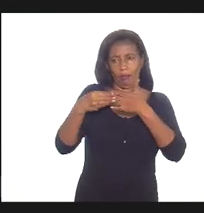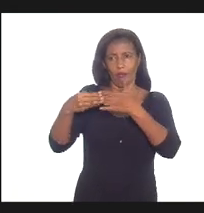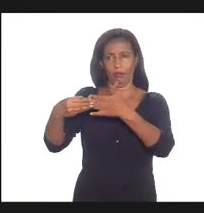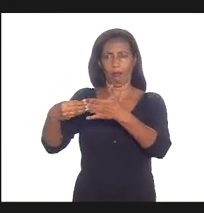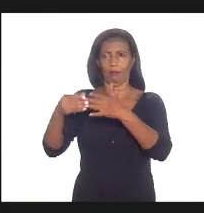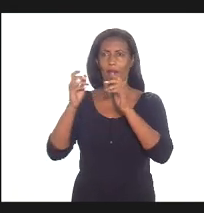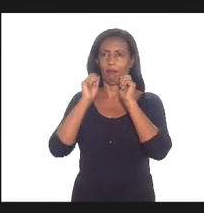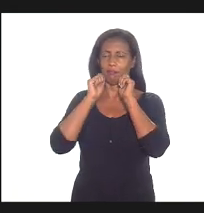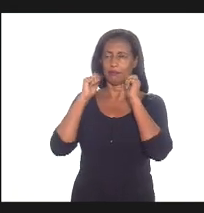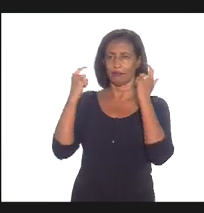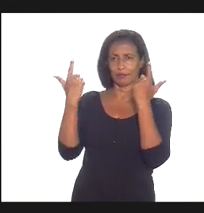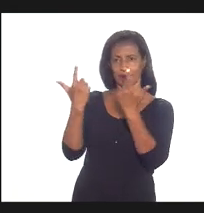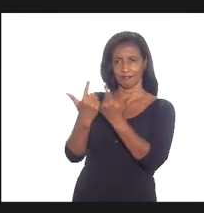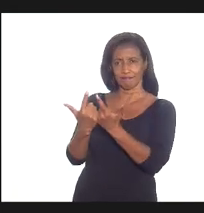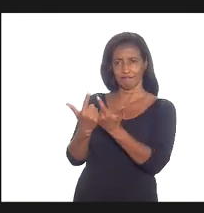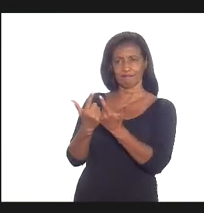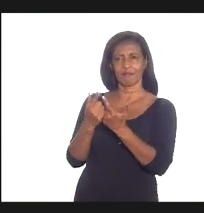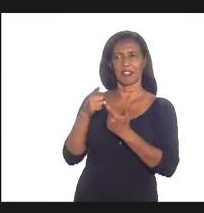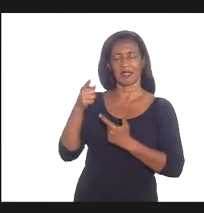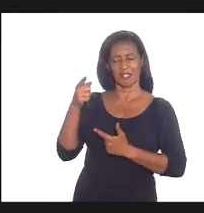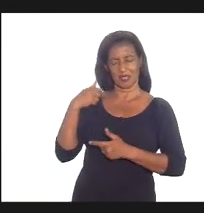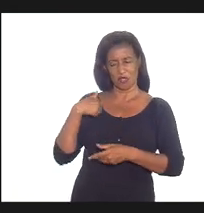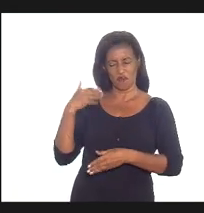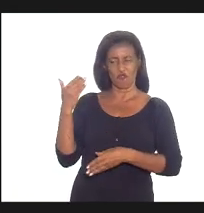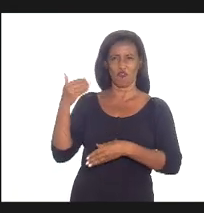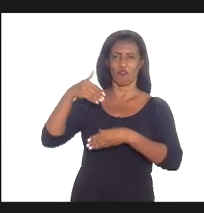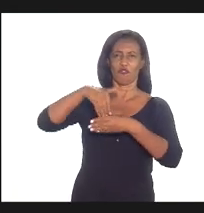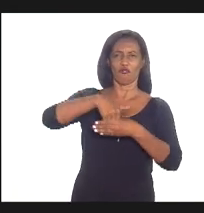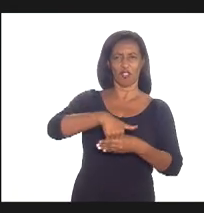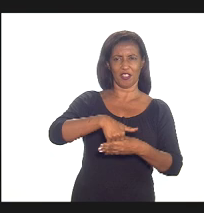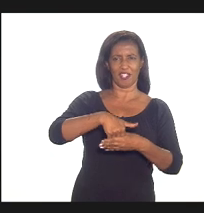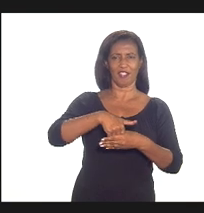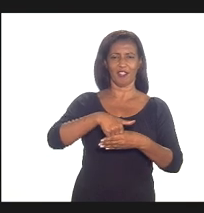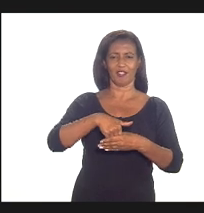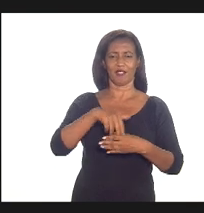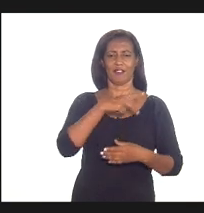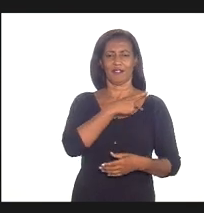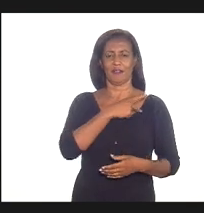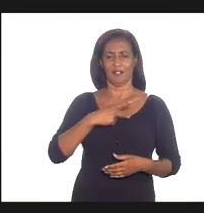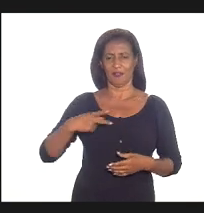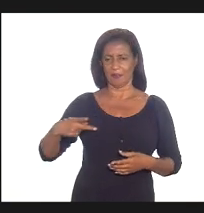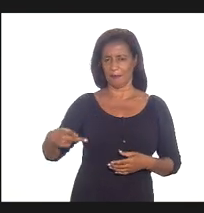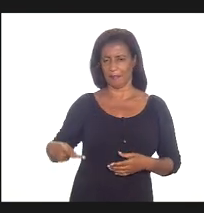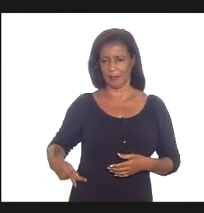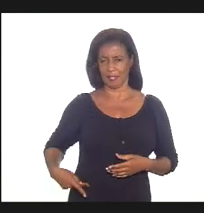Legislativa, tanto que votei no presidente na